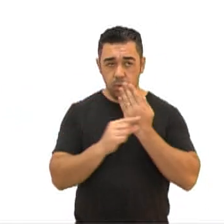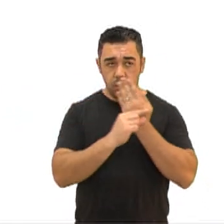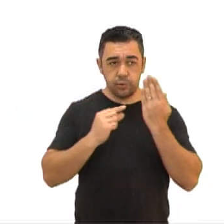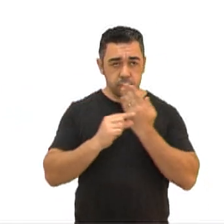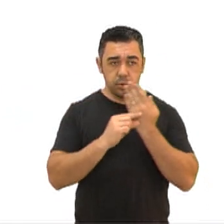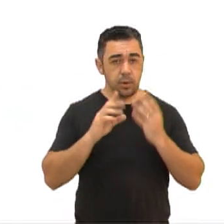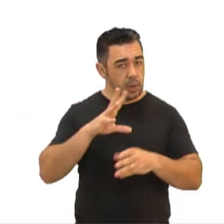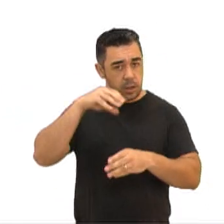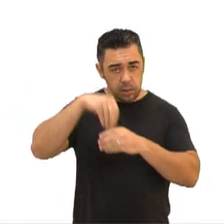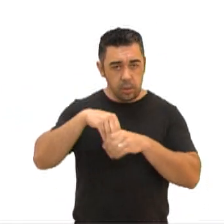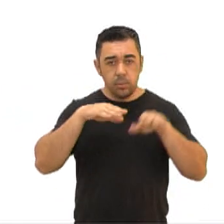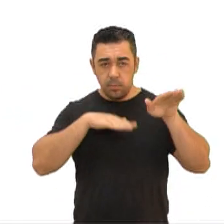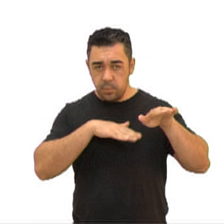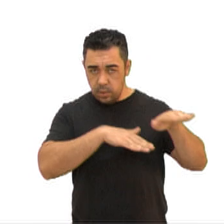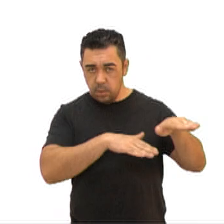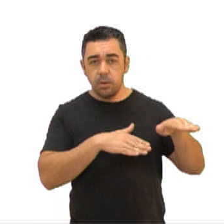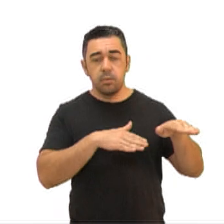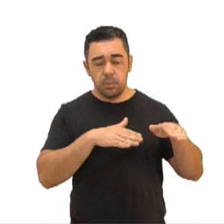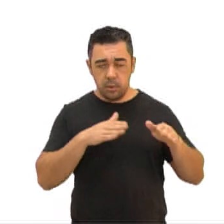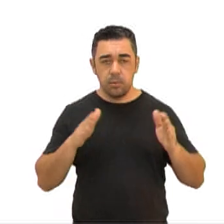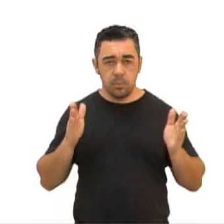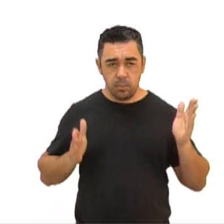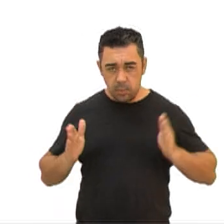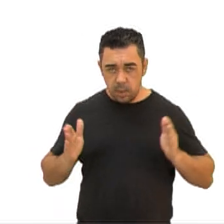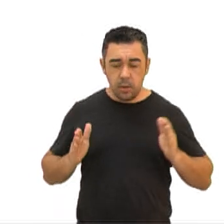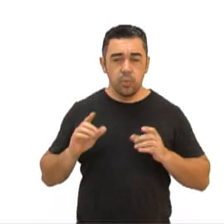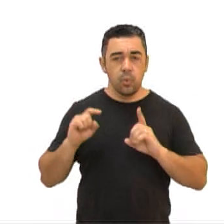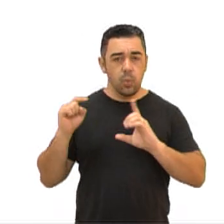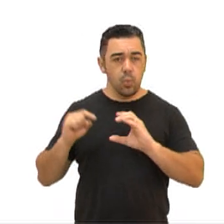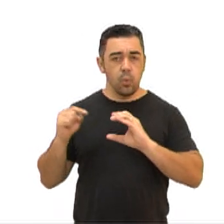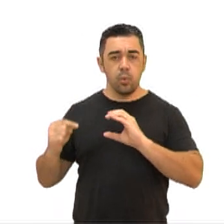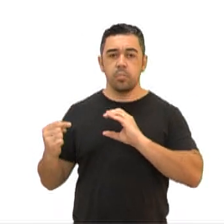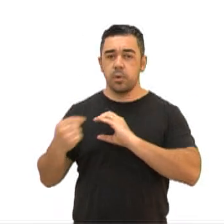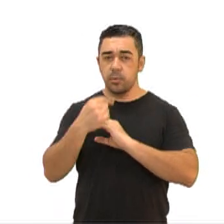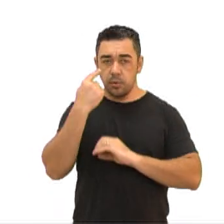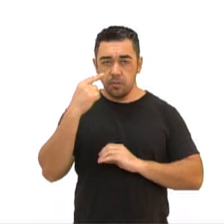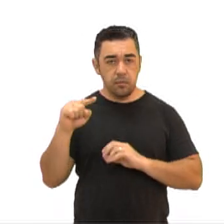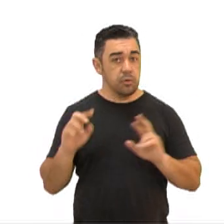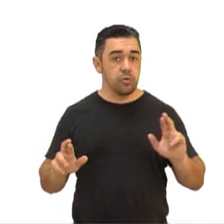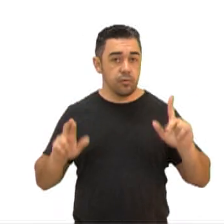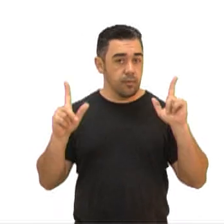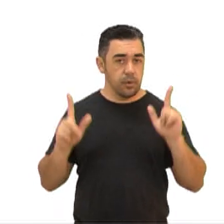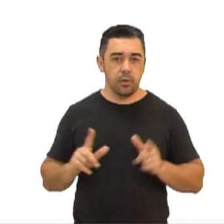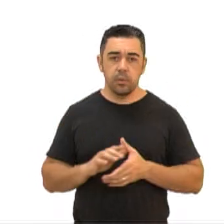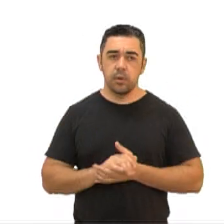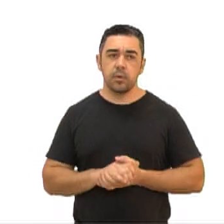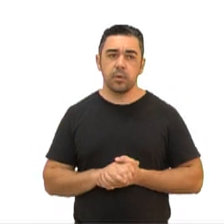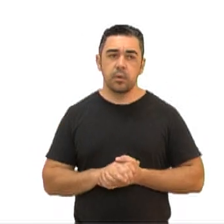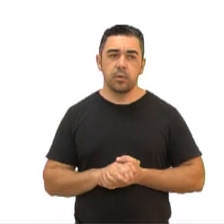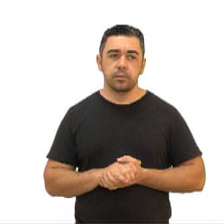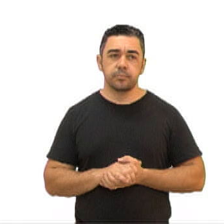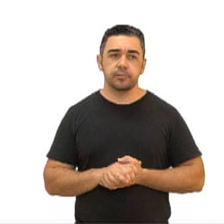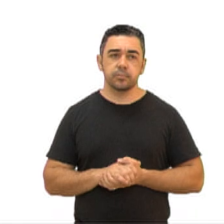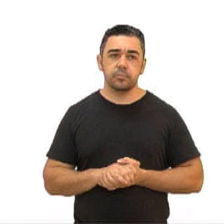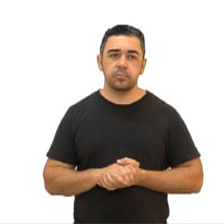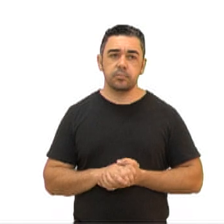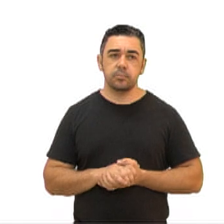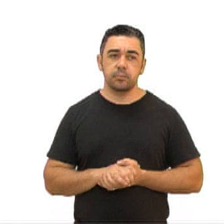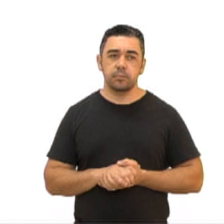mesmo dentro da mesma fase, usando a mesma técnica, e elas são completamente diferentes uma da outra. Aqui, clarinete e